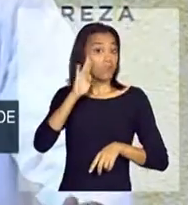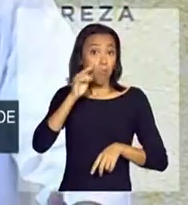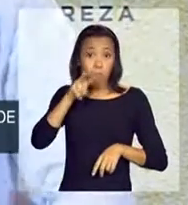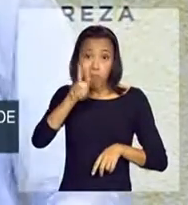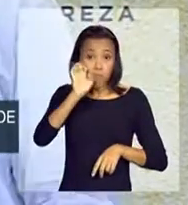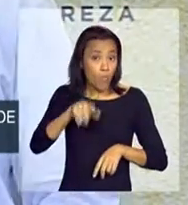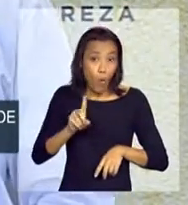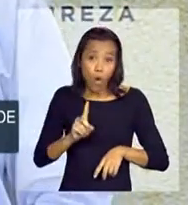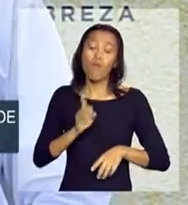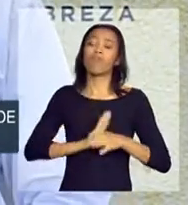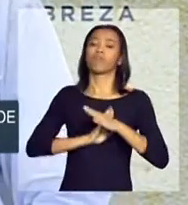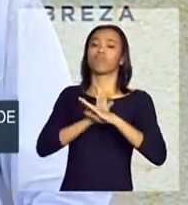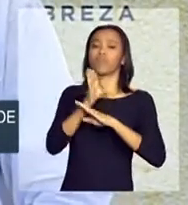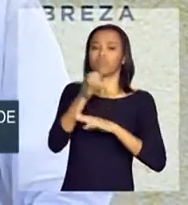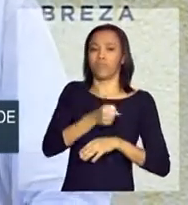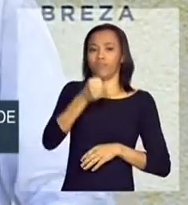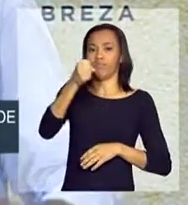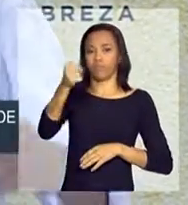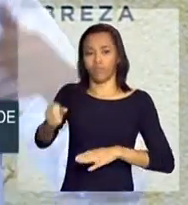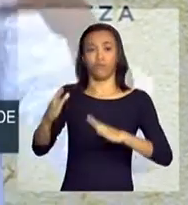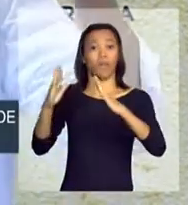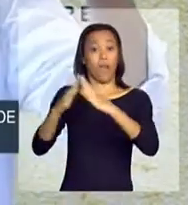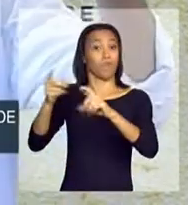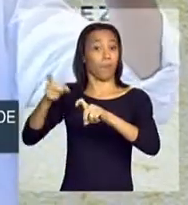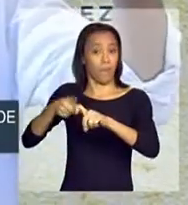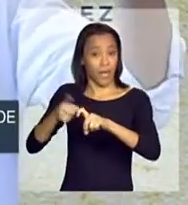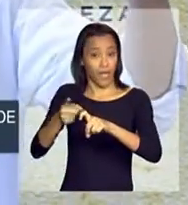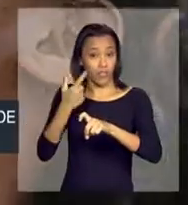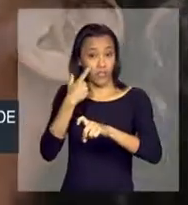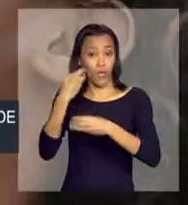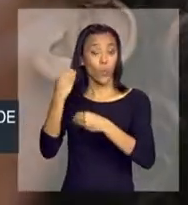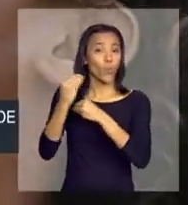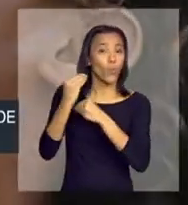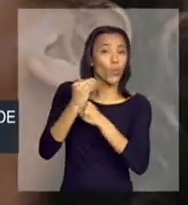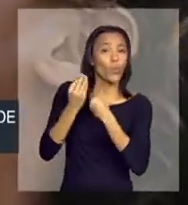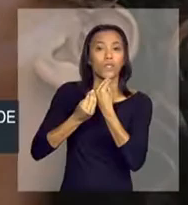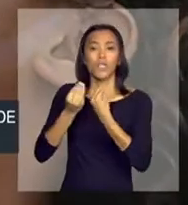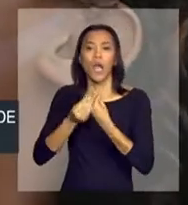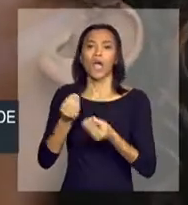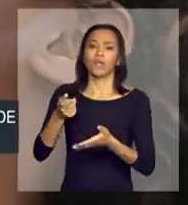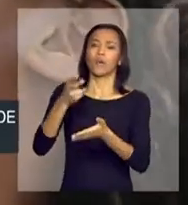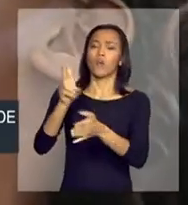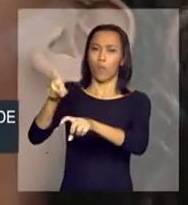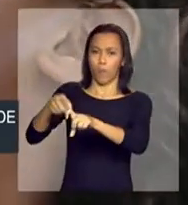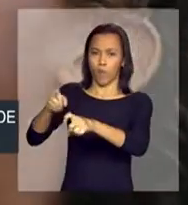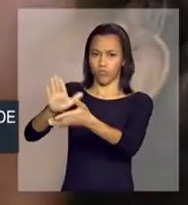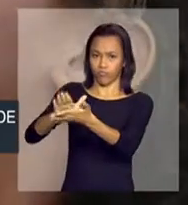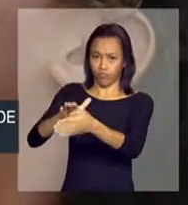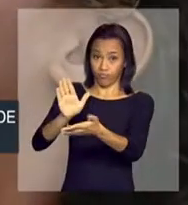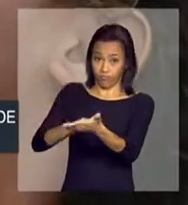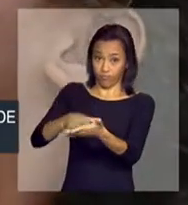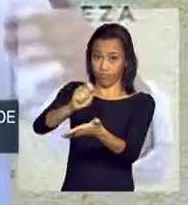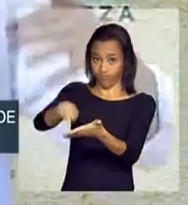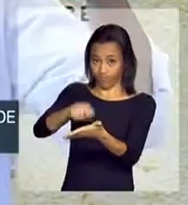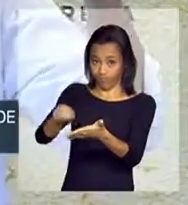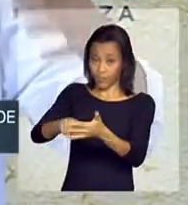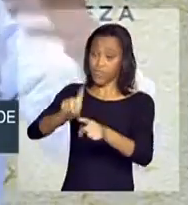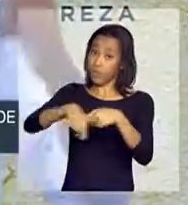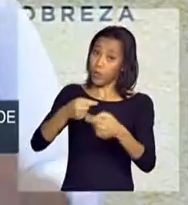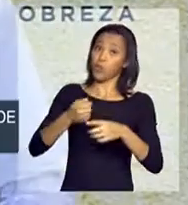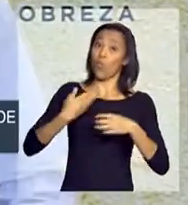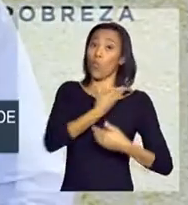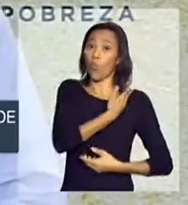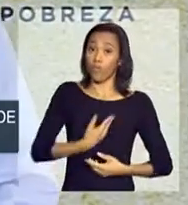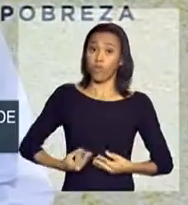sol na escola leva pro a cura dos olhos e a gente vai fazer a receita o óculos e o